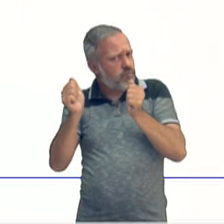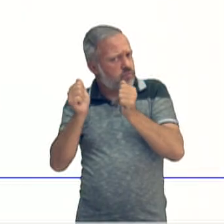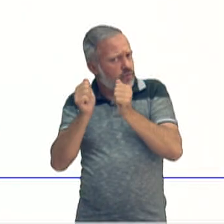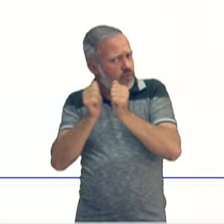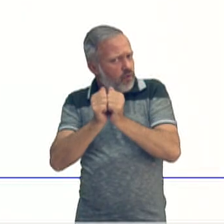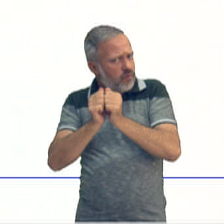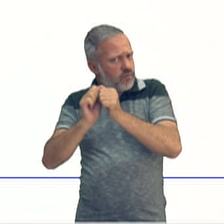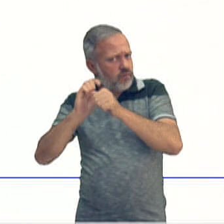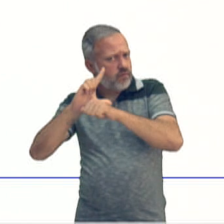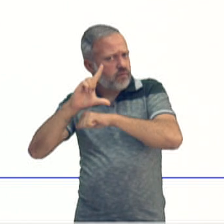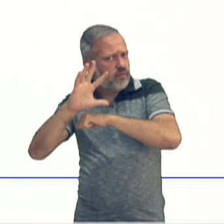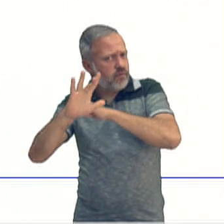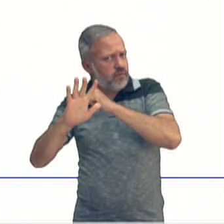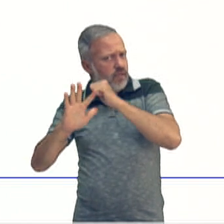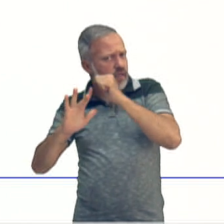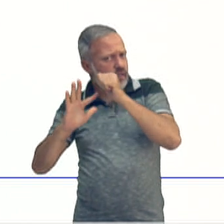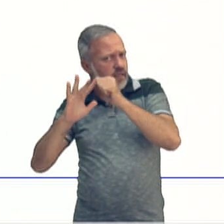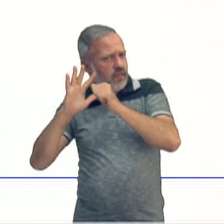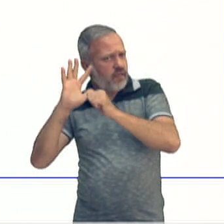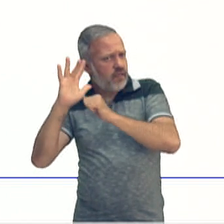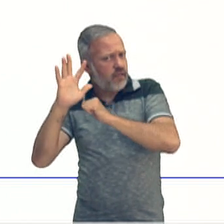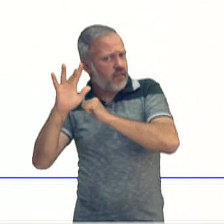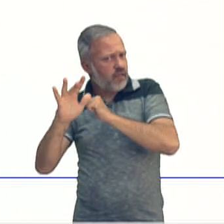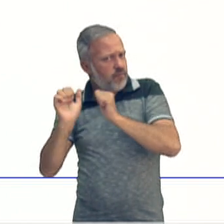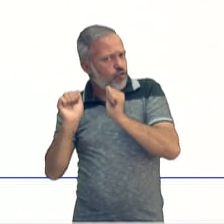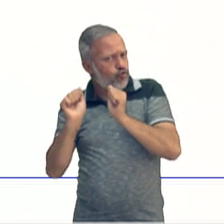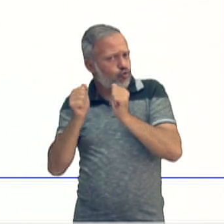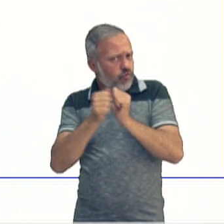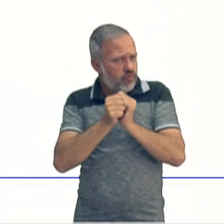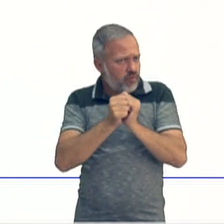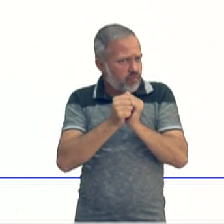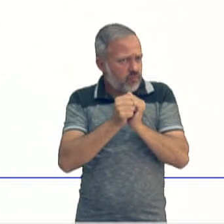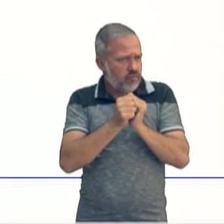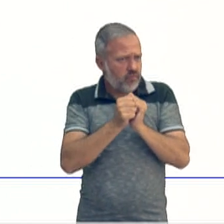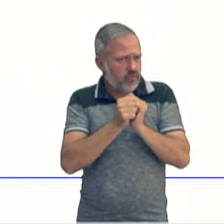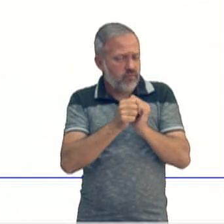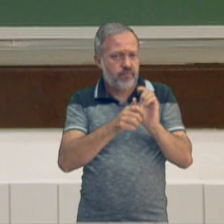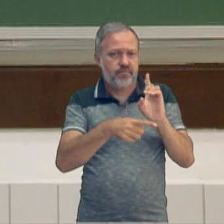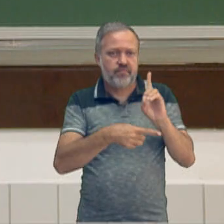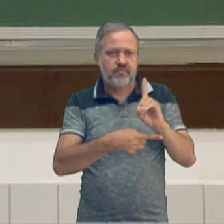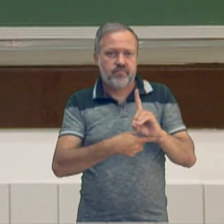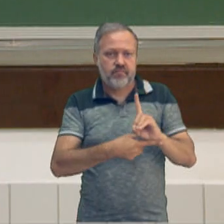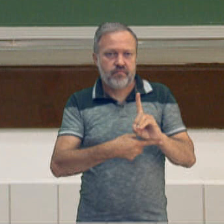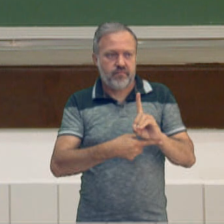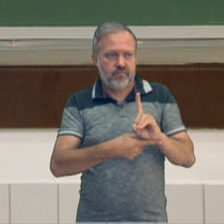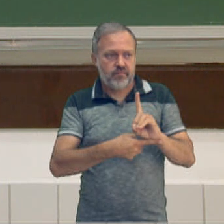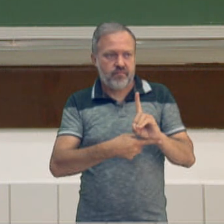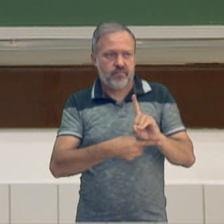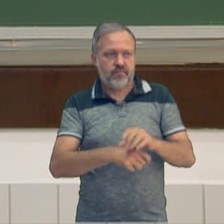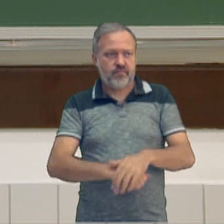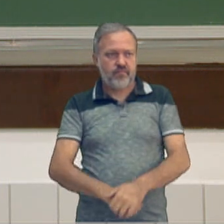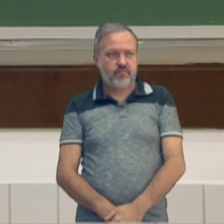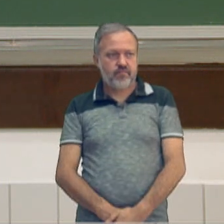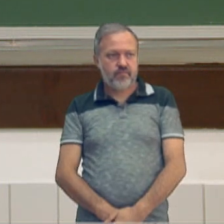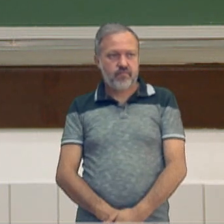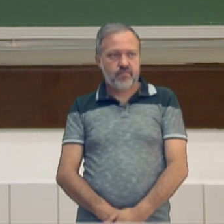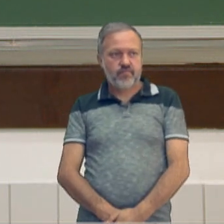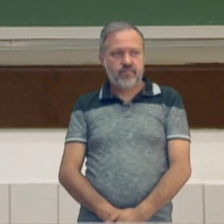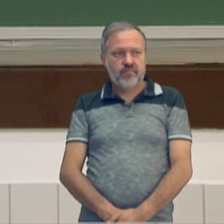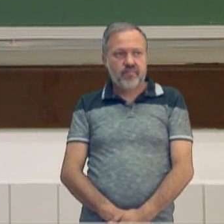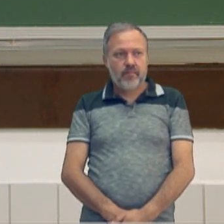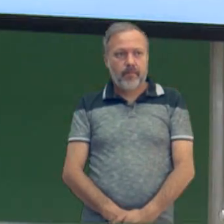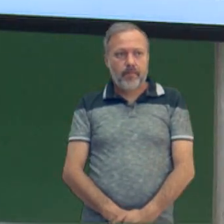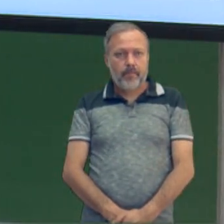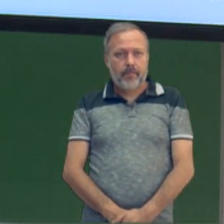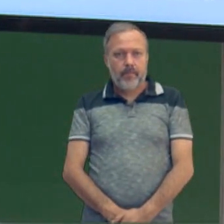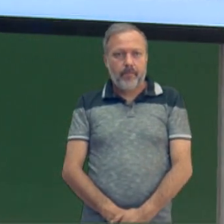minha resposta, né? Letra D, carboidrato, fonte primária, lipídio, reserva energética, ok?